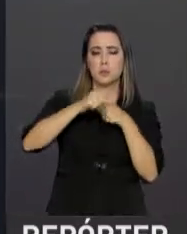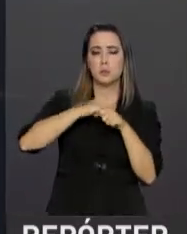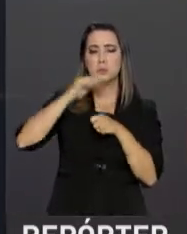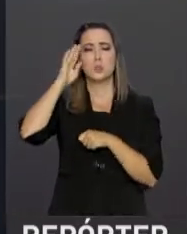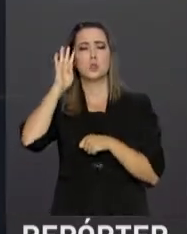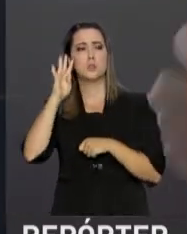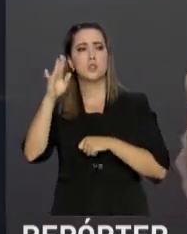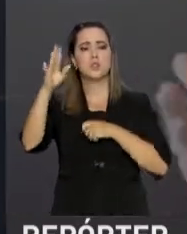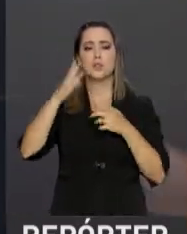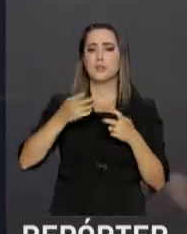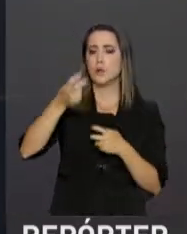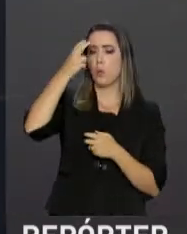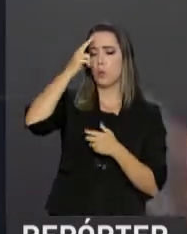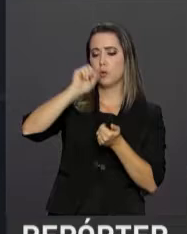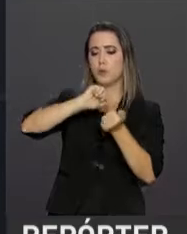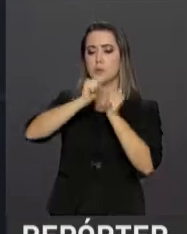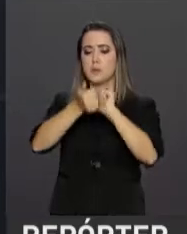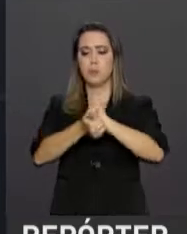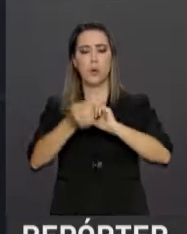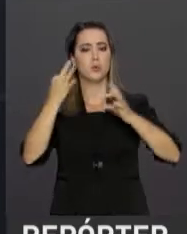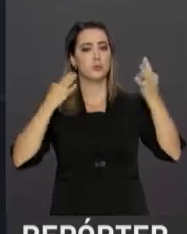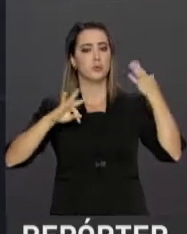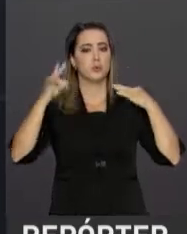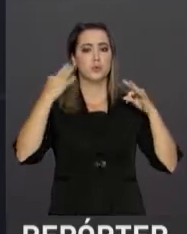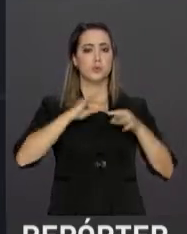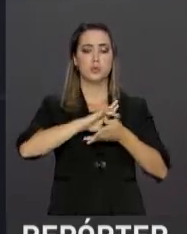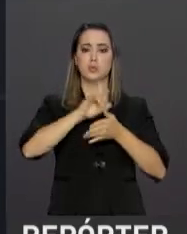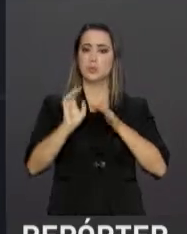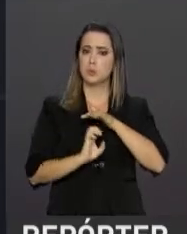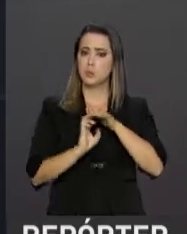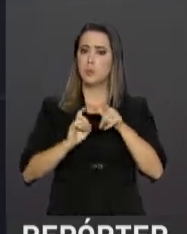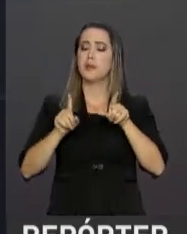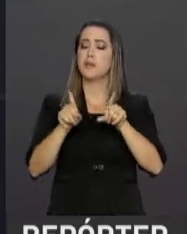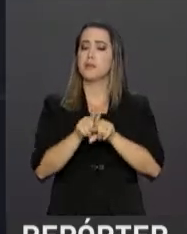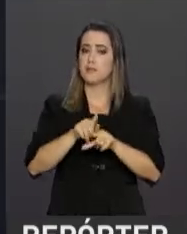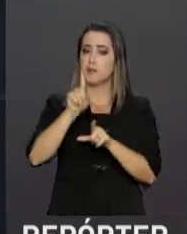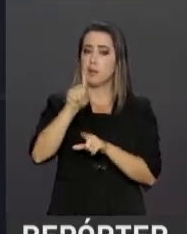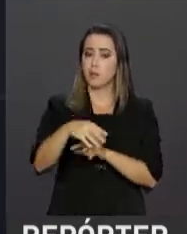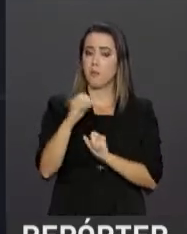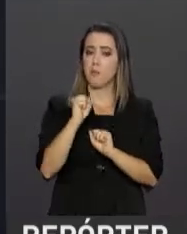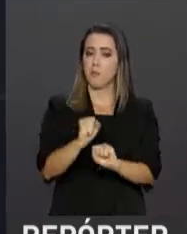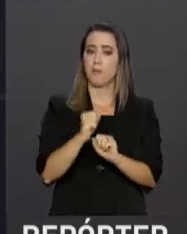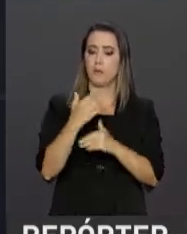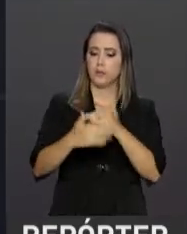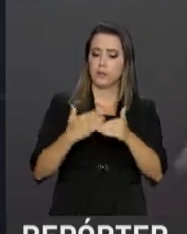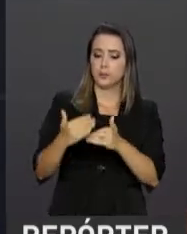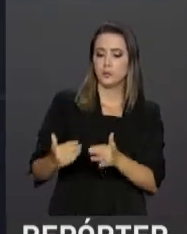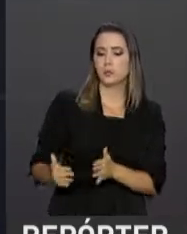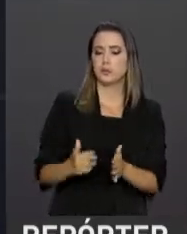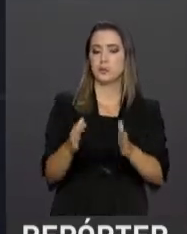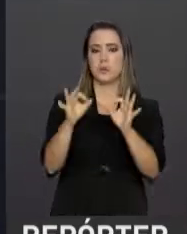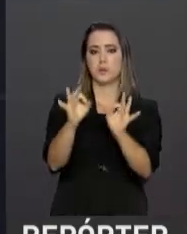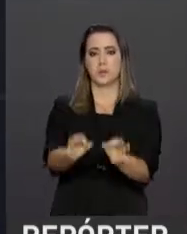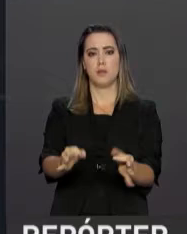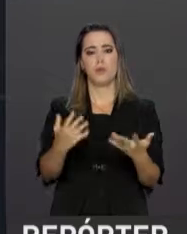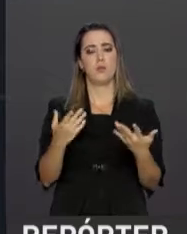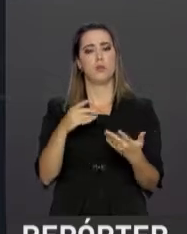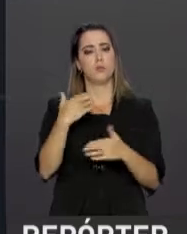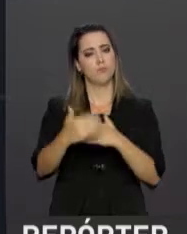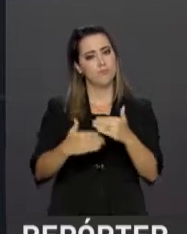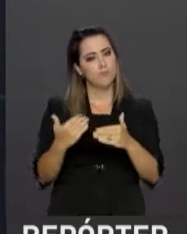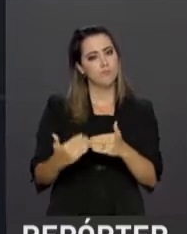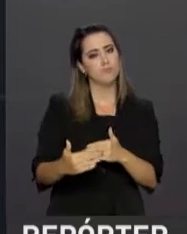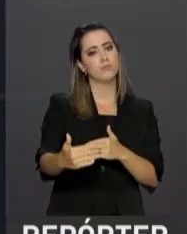cultura esporte turismo e negócio é realmente uma das maneiras de colocar o rio de volta no trilho do desenvolvimento